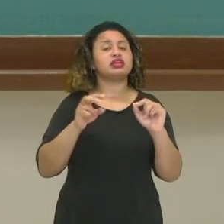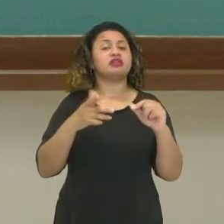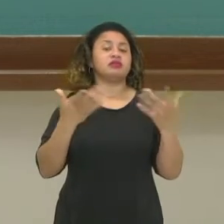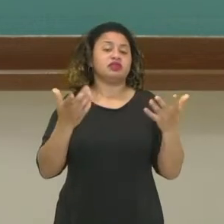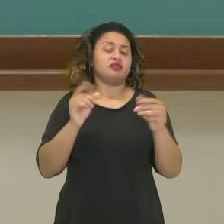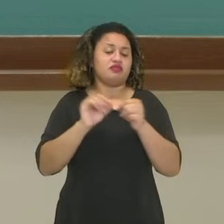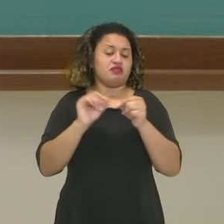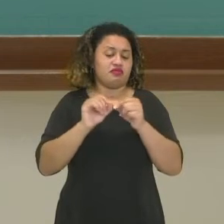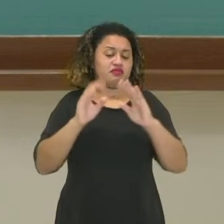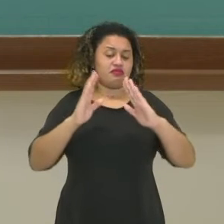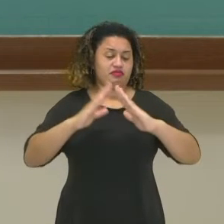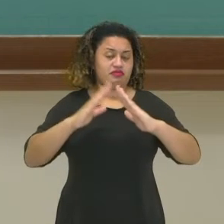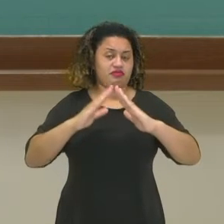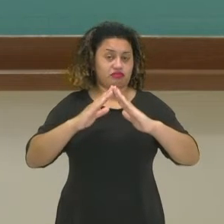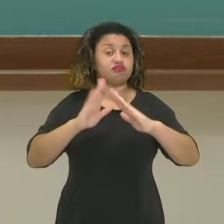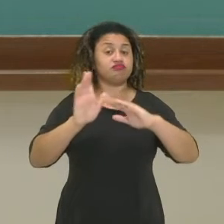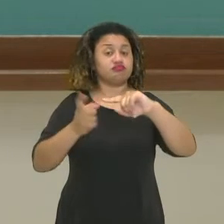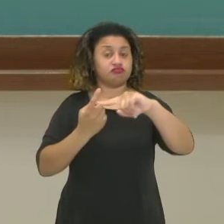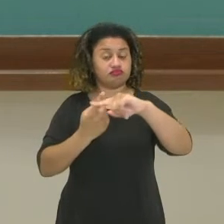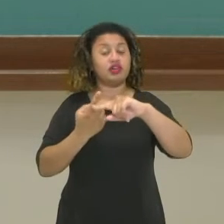em casa, deu positivo,